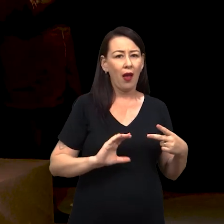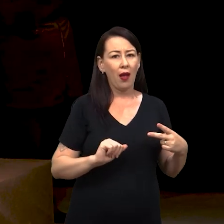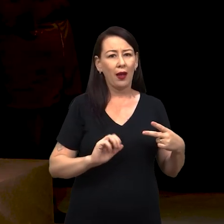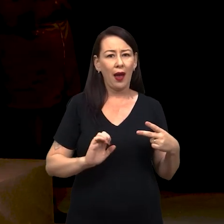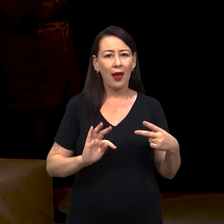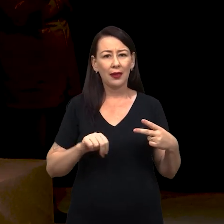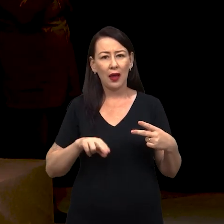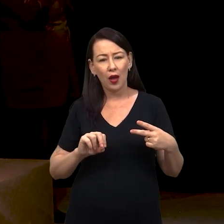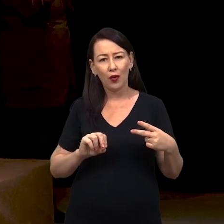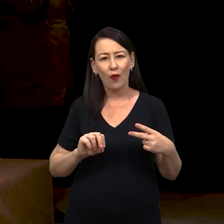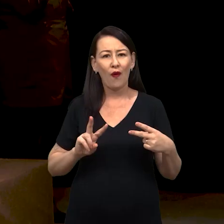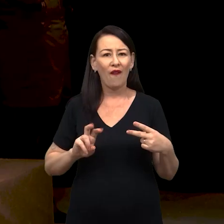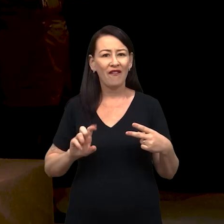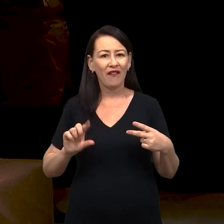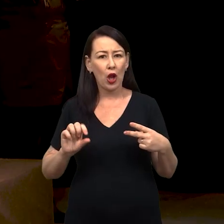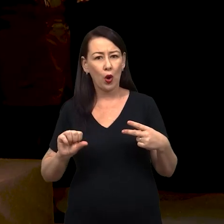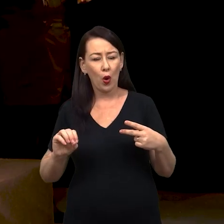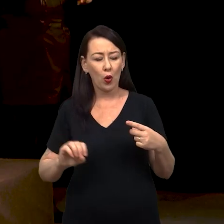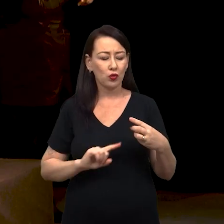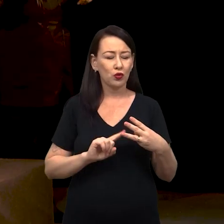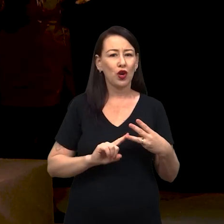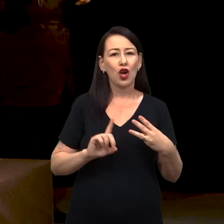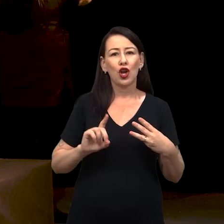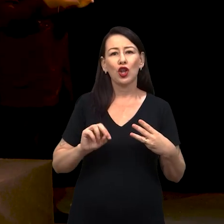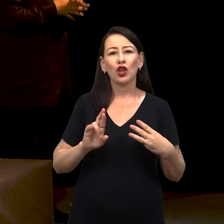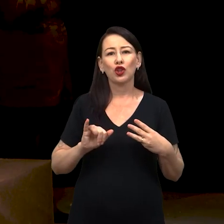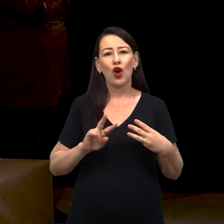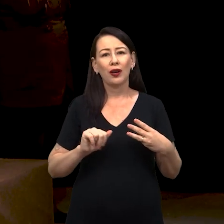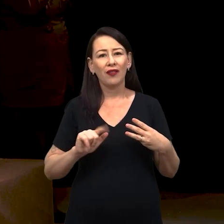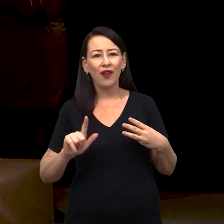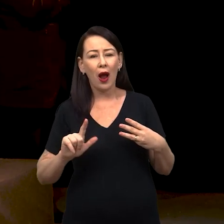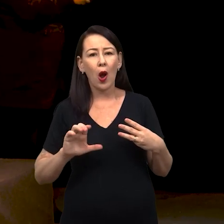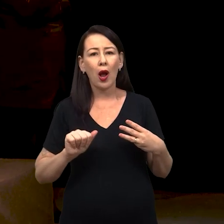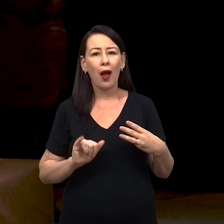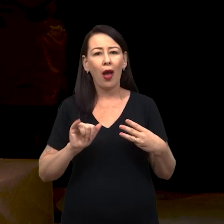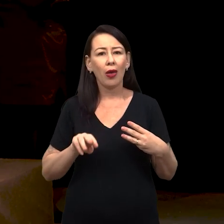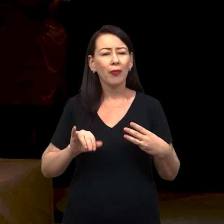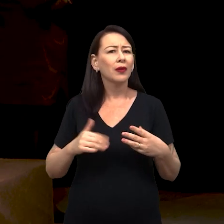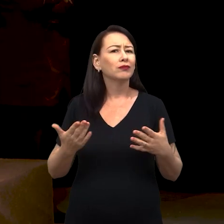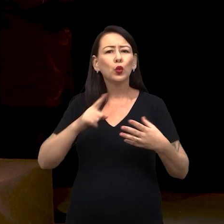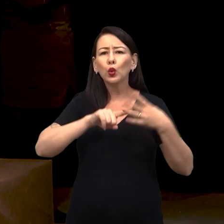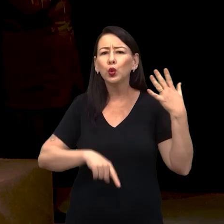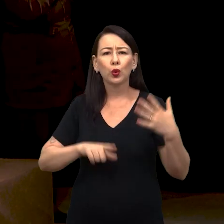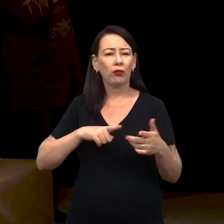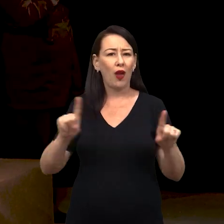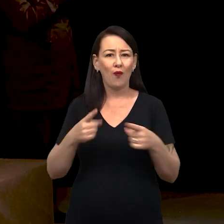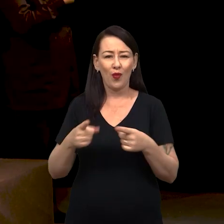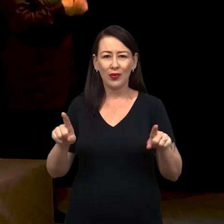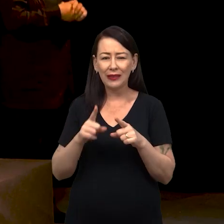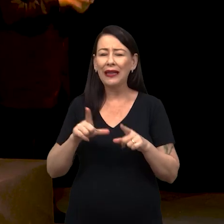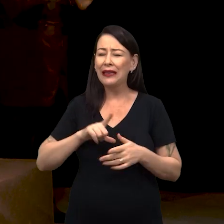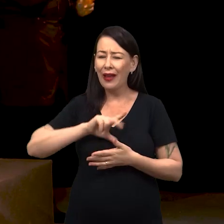mundo, Dorival Caymmi, todos fizeram acalantos para os seus filhos. E a gente,